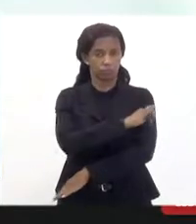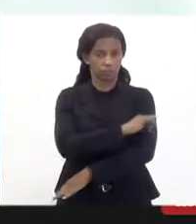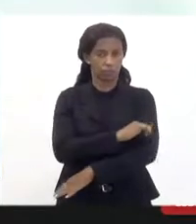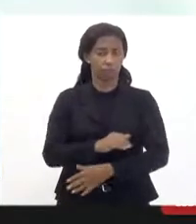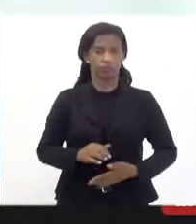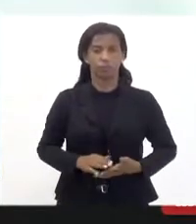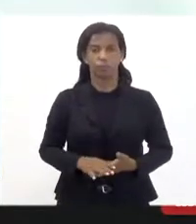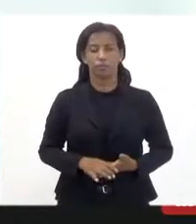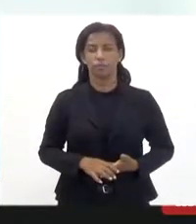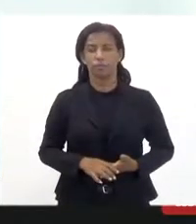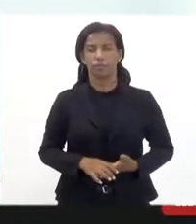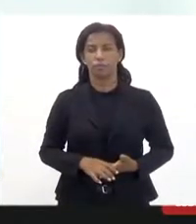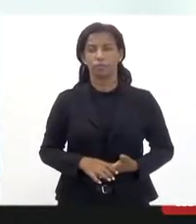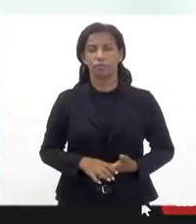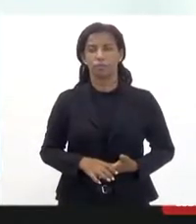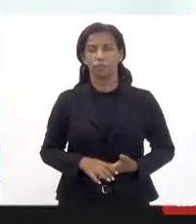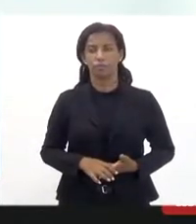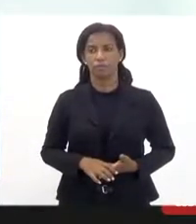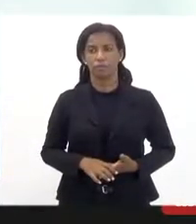uma